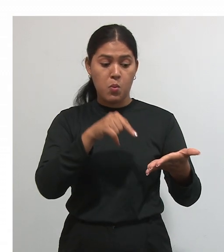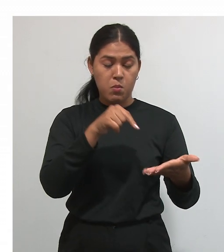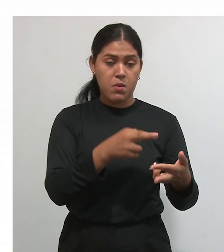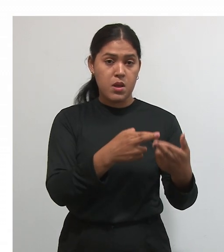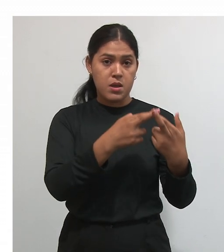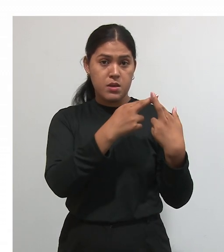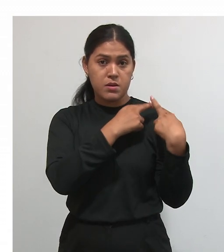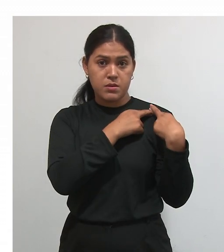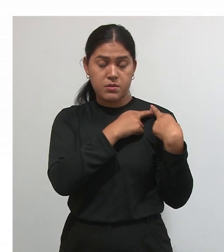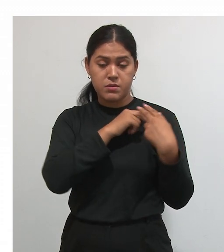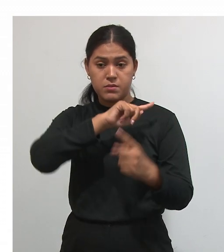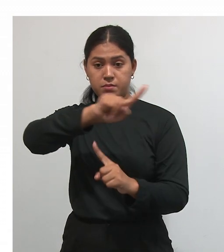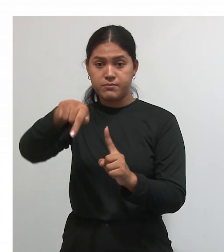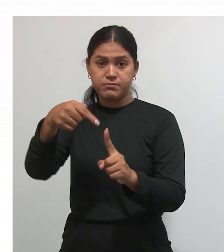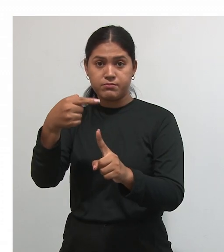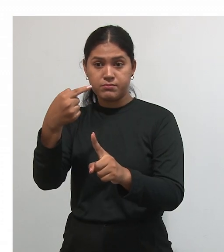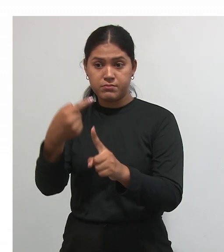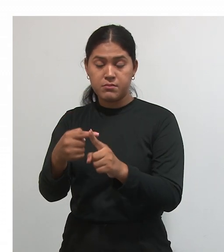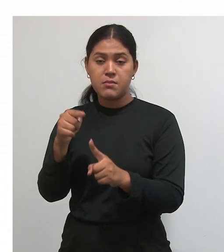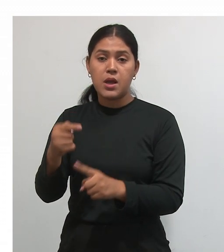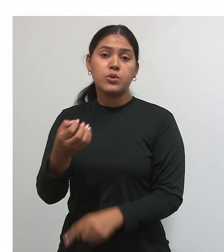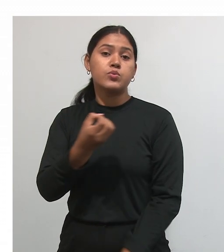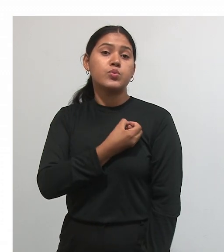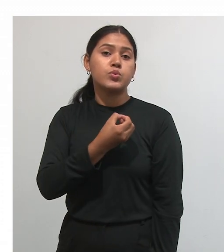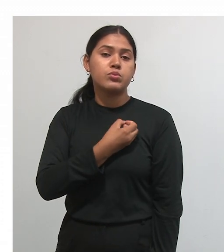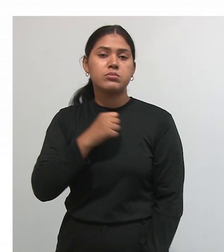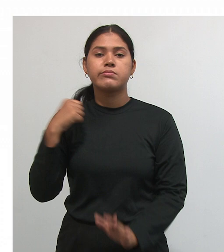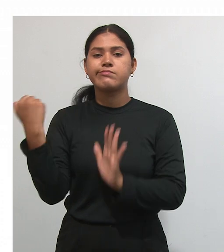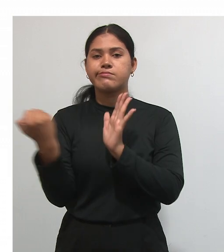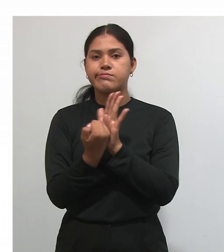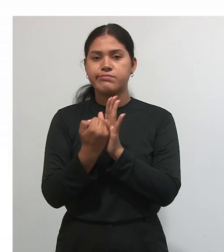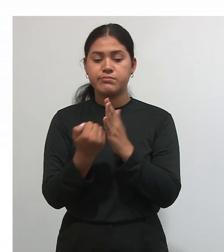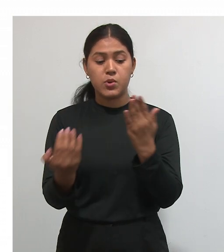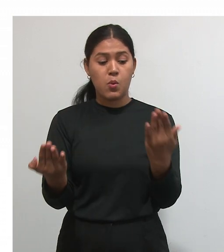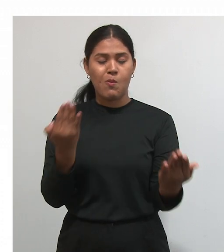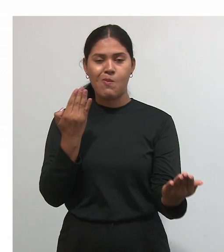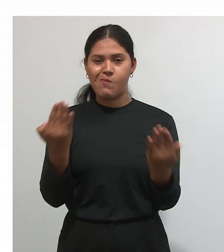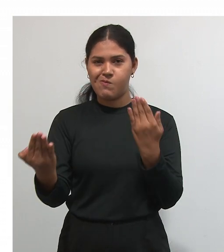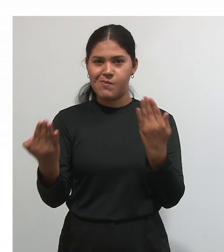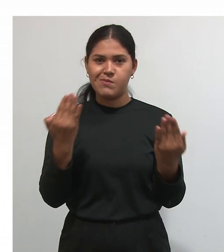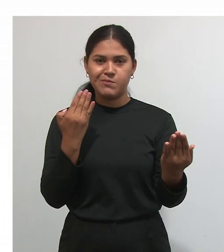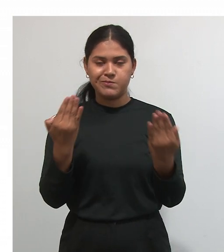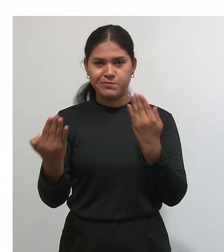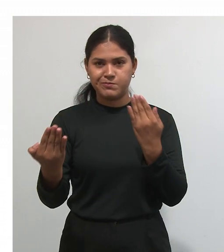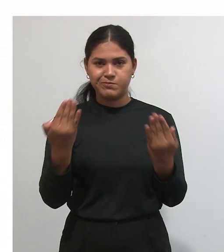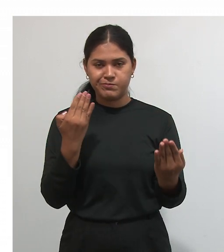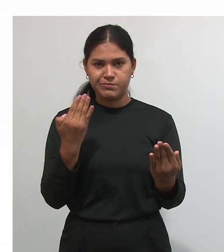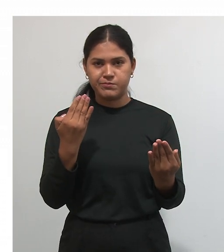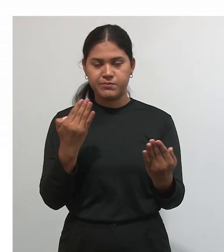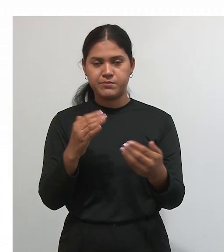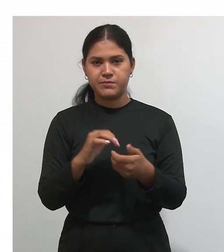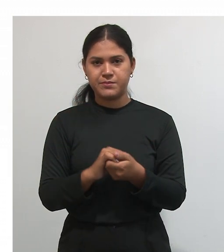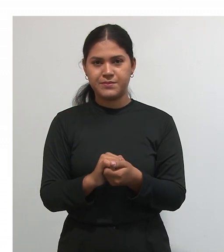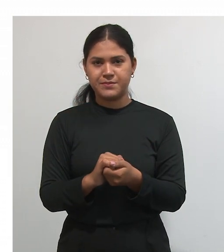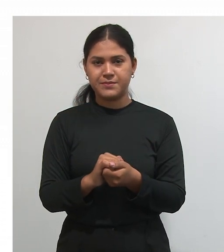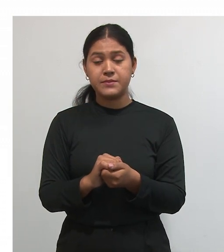responsabilidade com o número do tombamento. Então, vai chegar em cada um dos